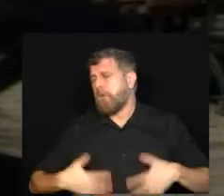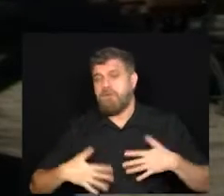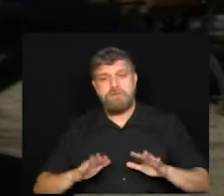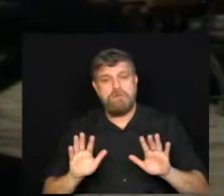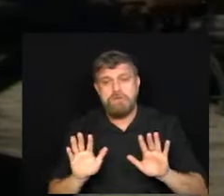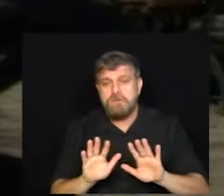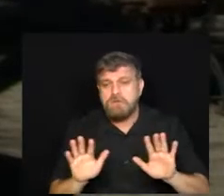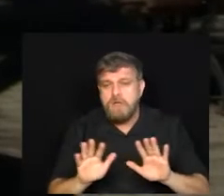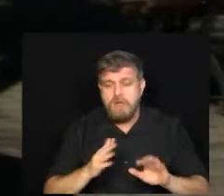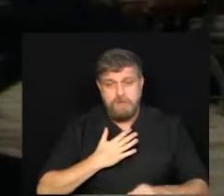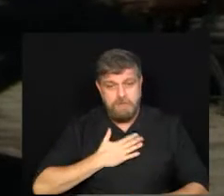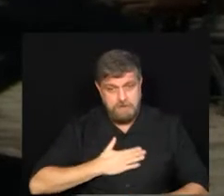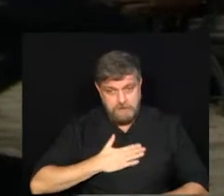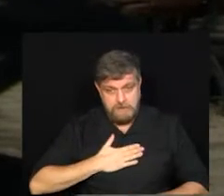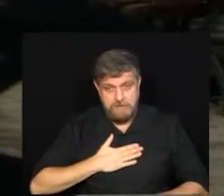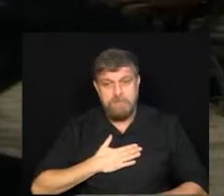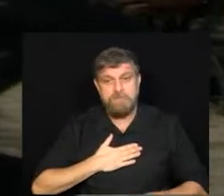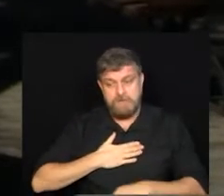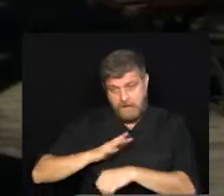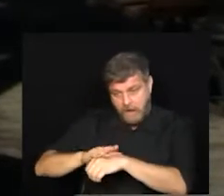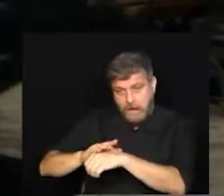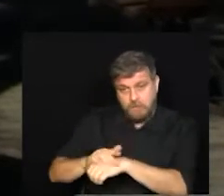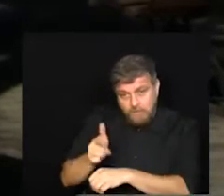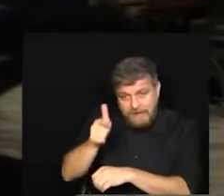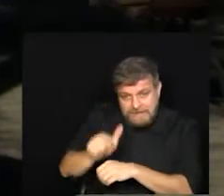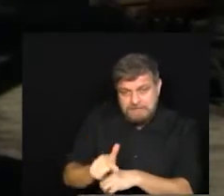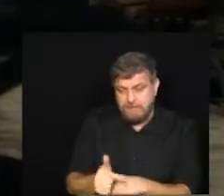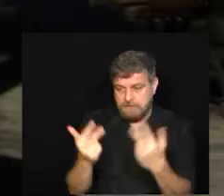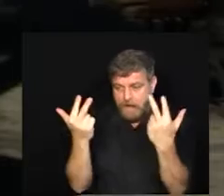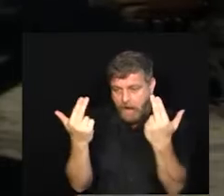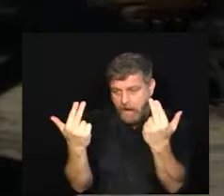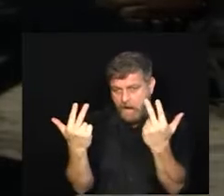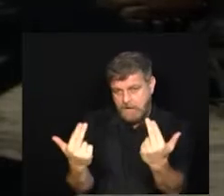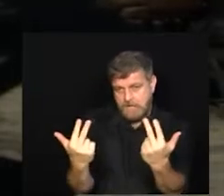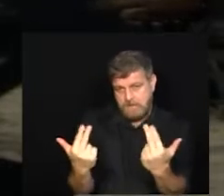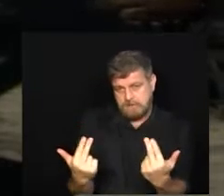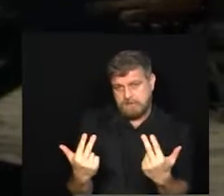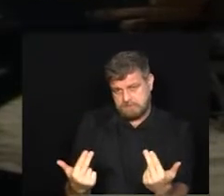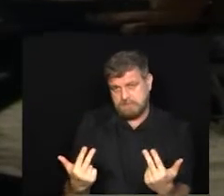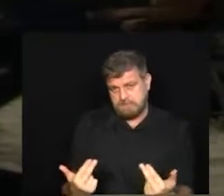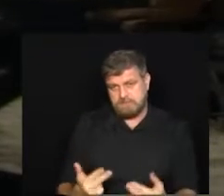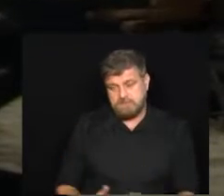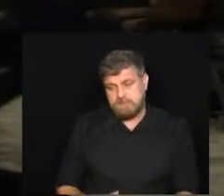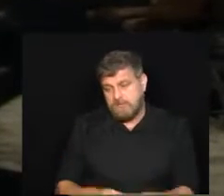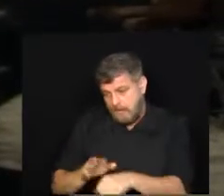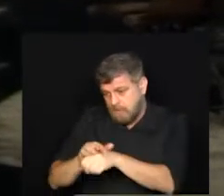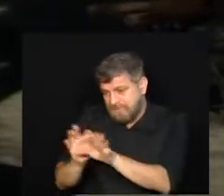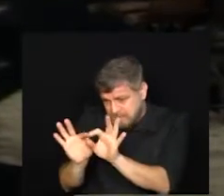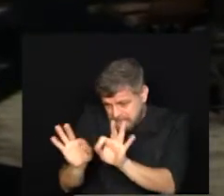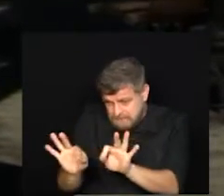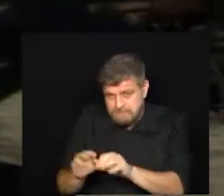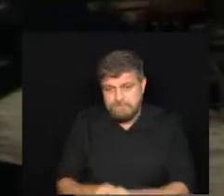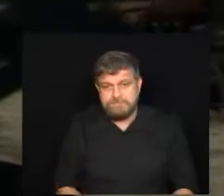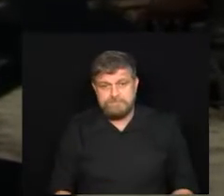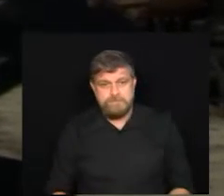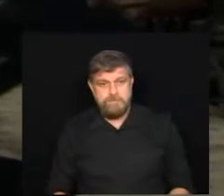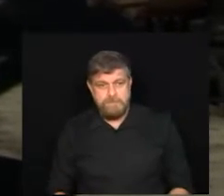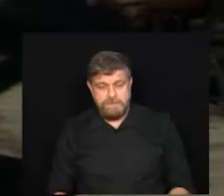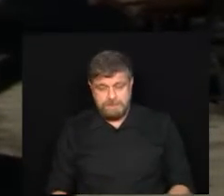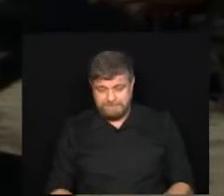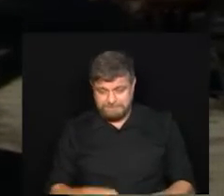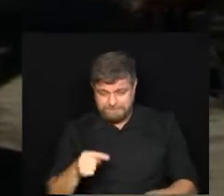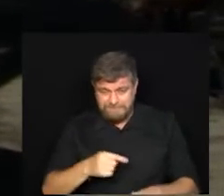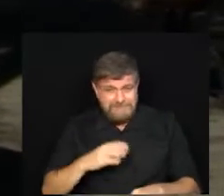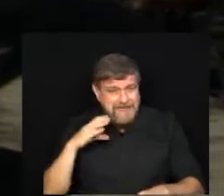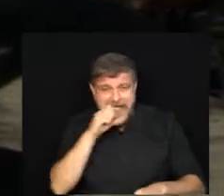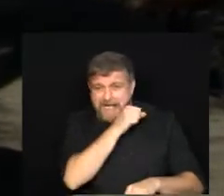uma leucemia, porque esses sintomas eles podem aparecer em uma série de outras doenças, algumas bem mais simples. As leucemias agudas,